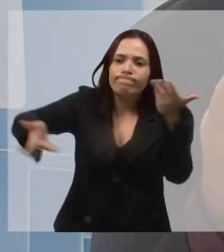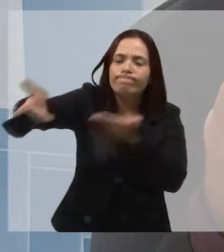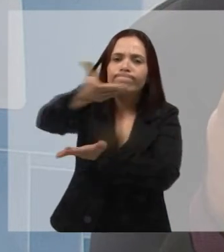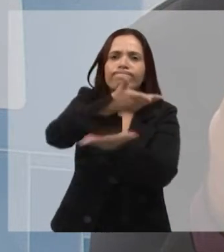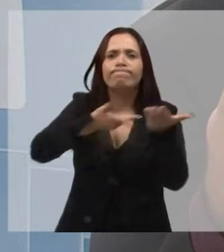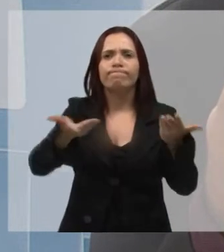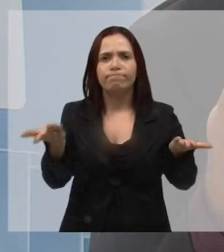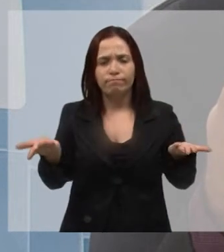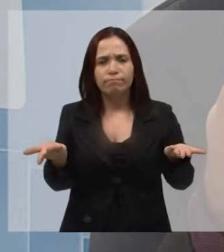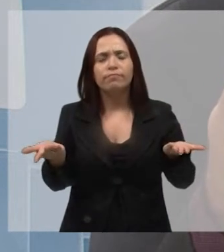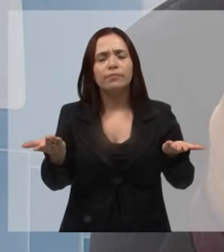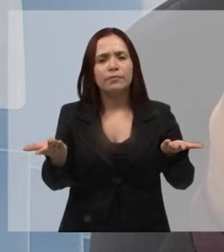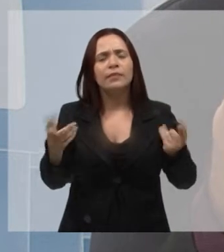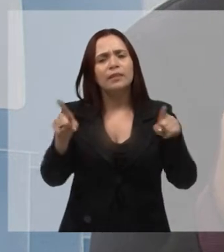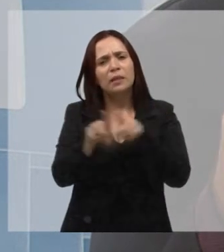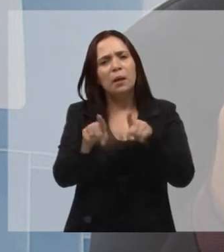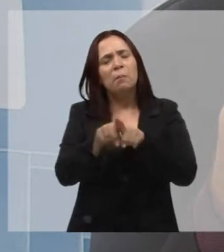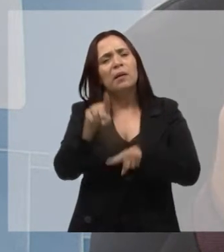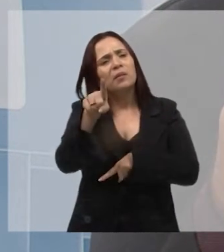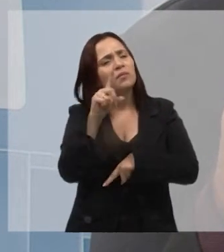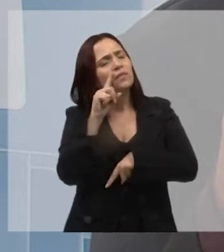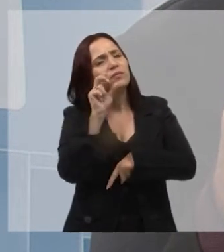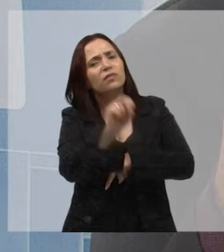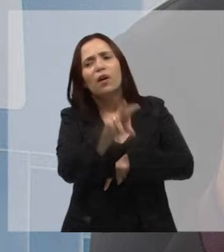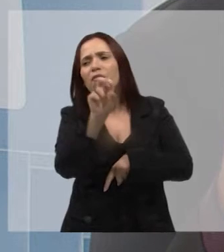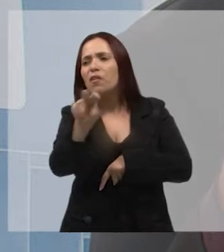ainda, você vê o ser humano